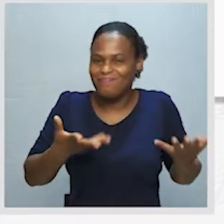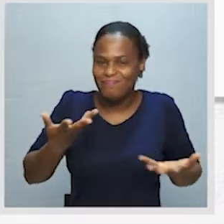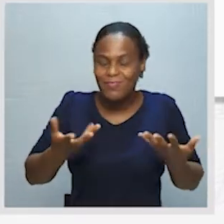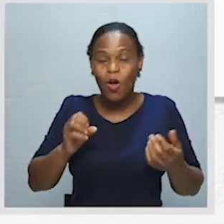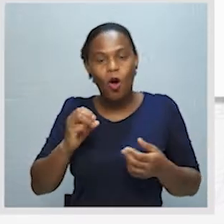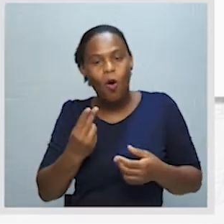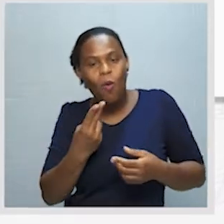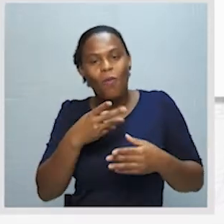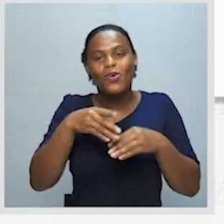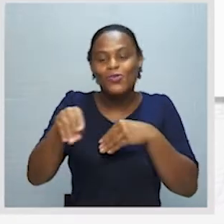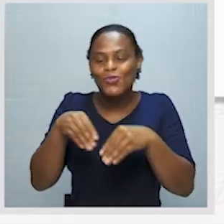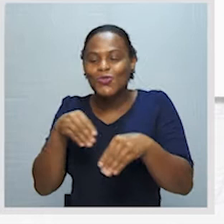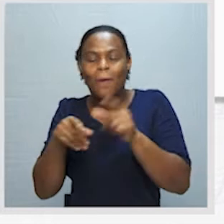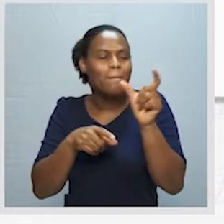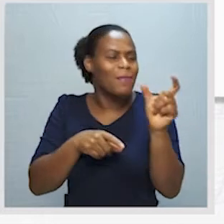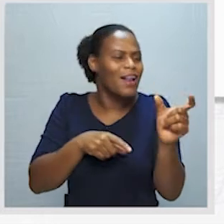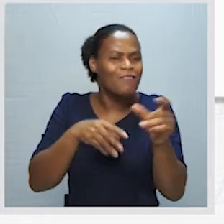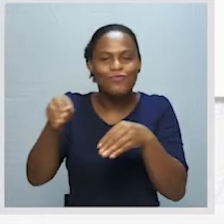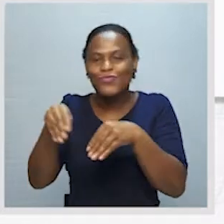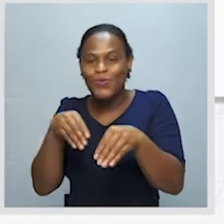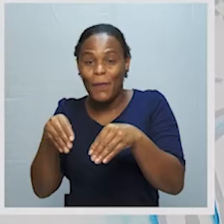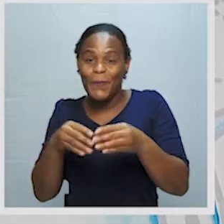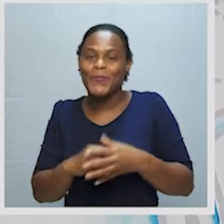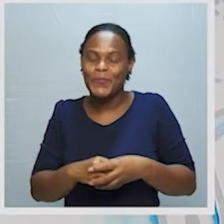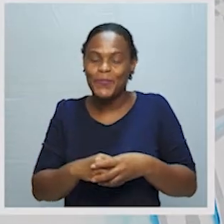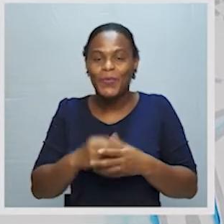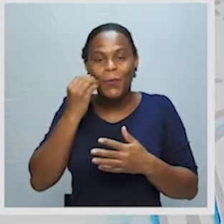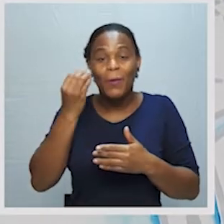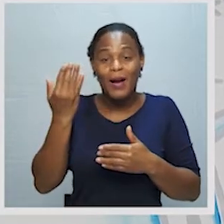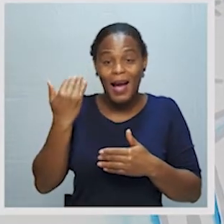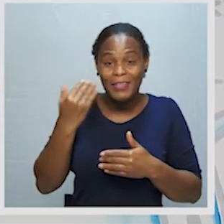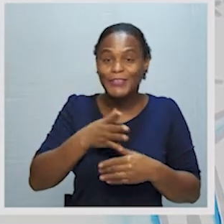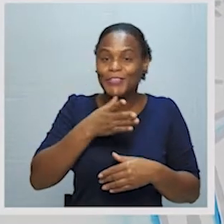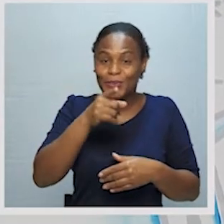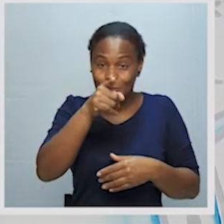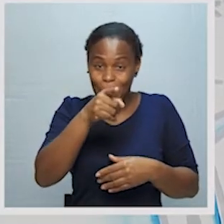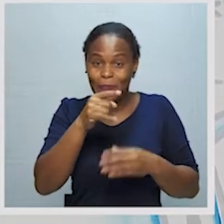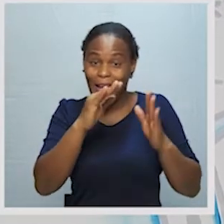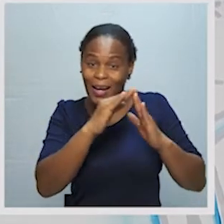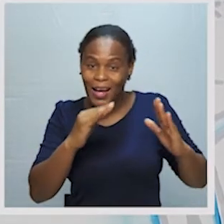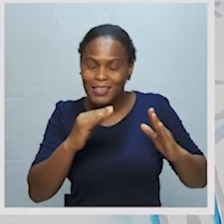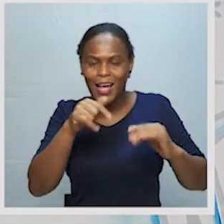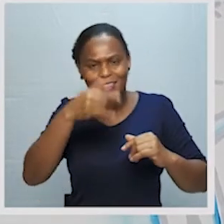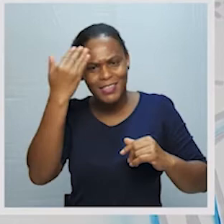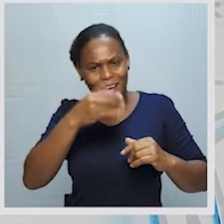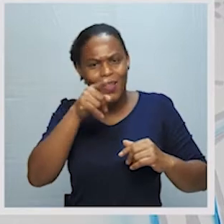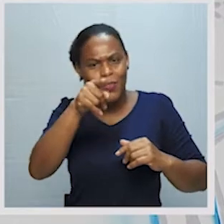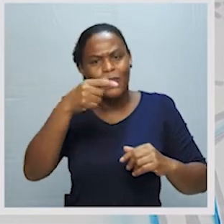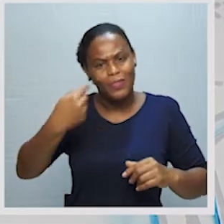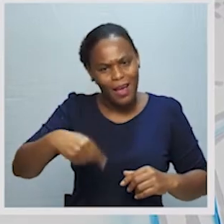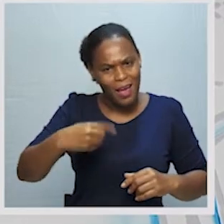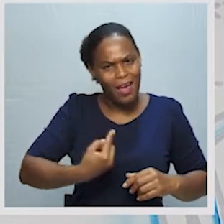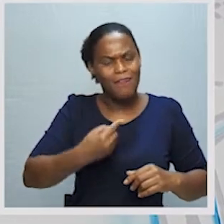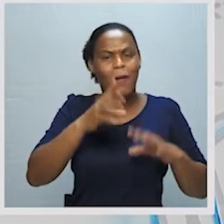tempo ou joguem com as palavras. Como eu tinha dito, lá em casa, esses dias vocês devem